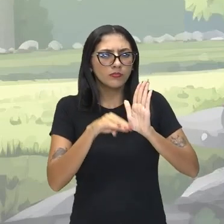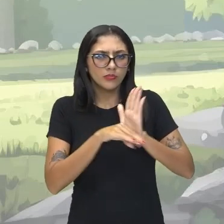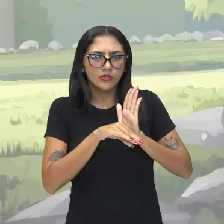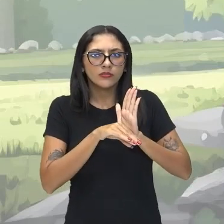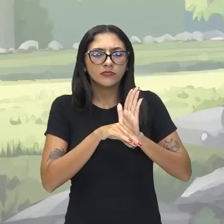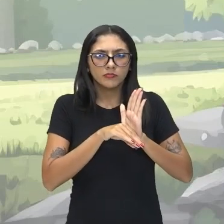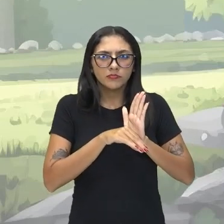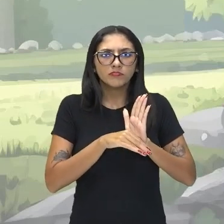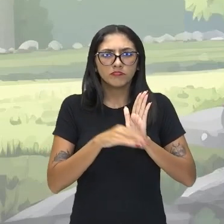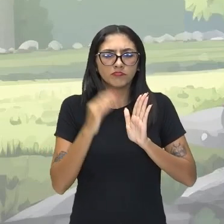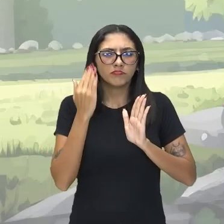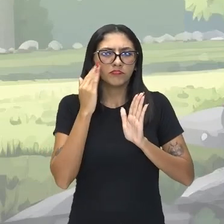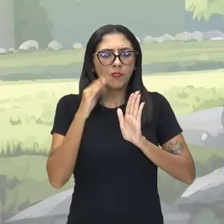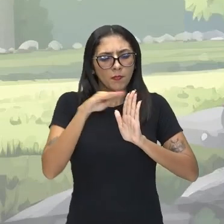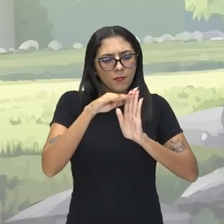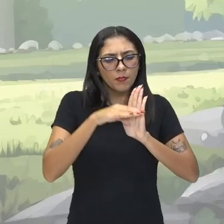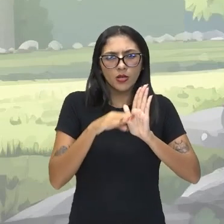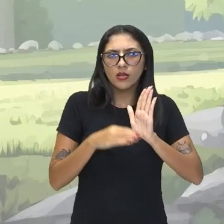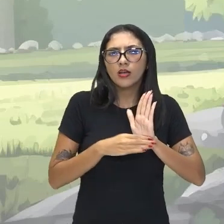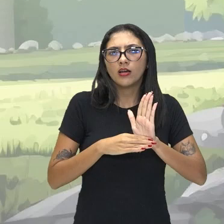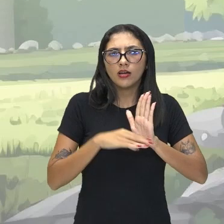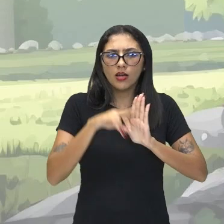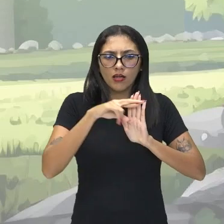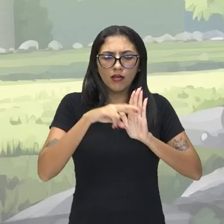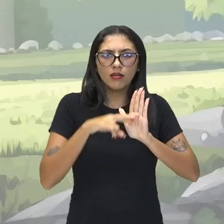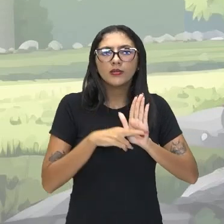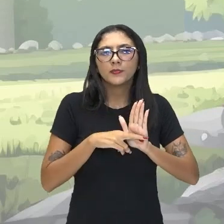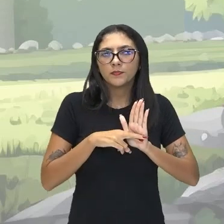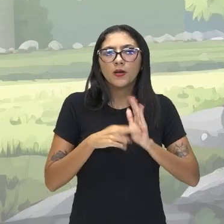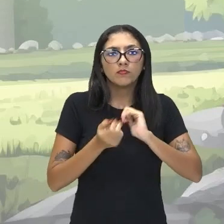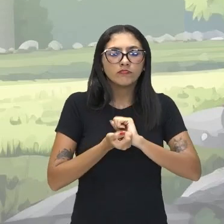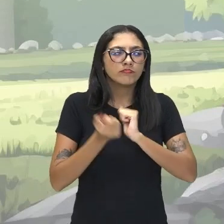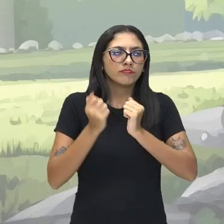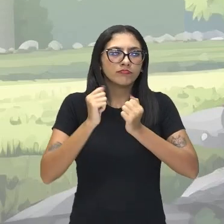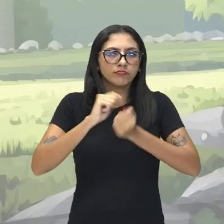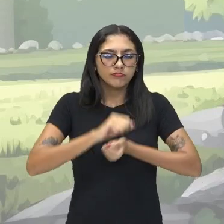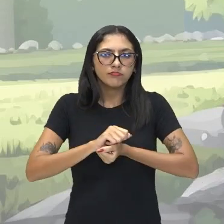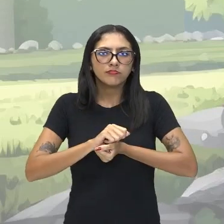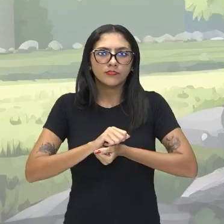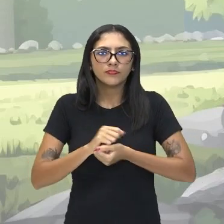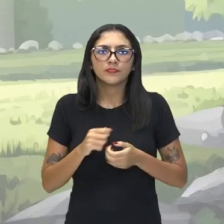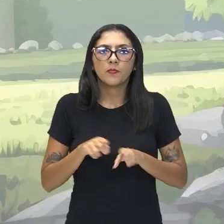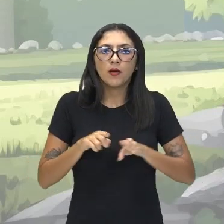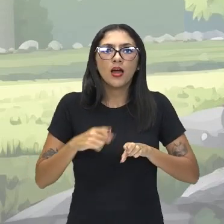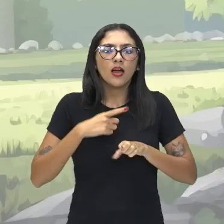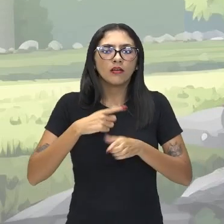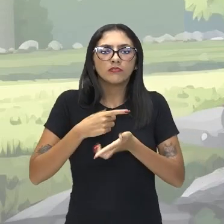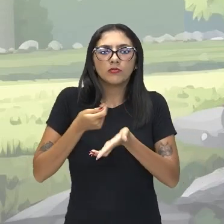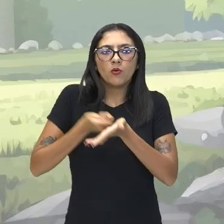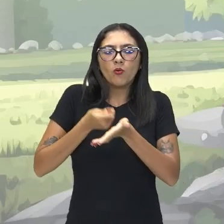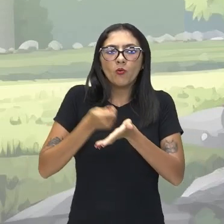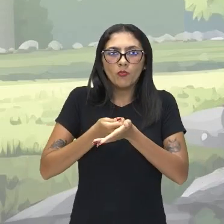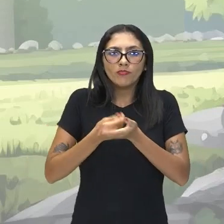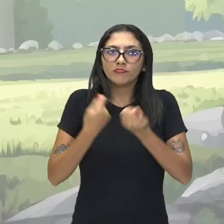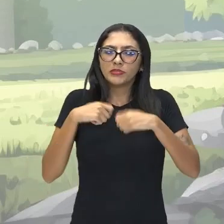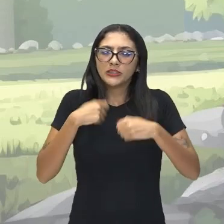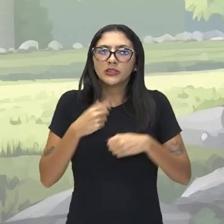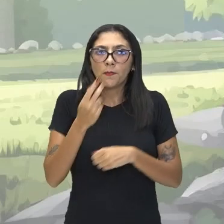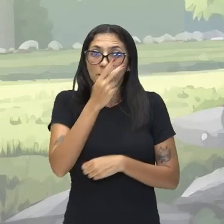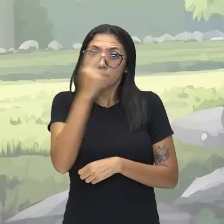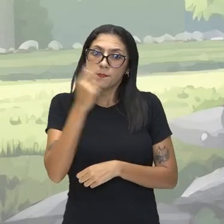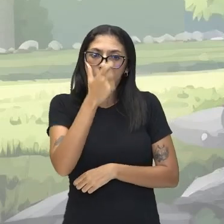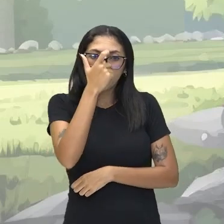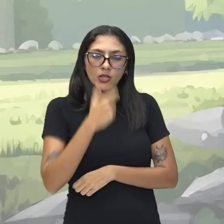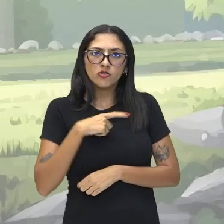ou desenlace. E aí, em contrapartida, a cobra, né, o conto ele vai cobrar a participação do leitor para